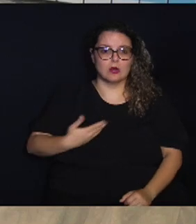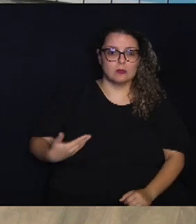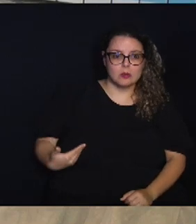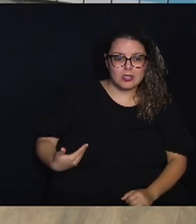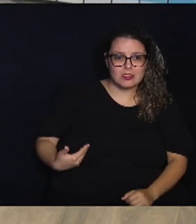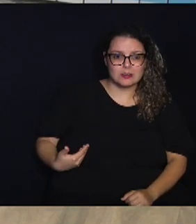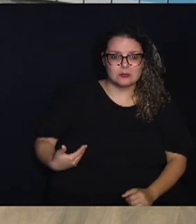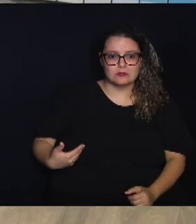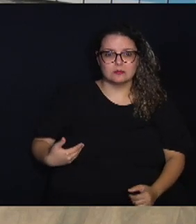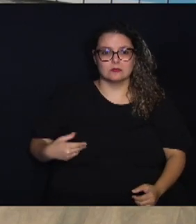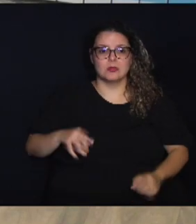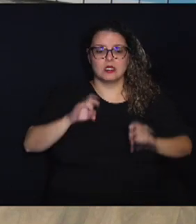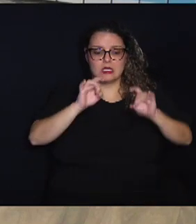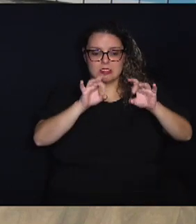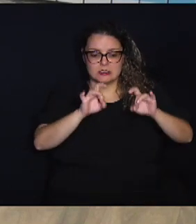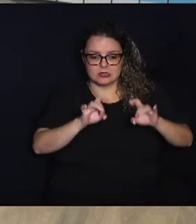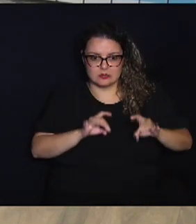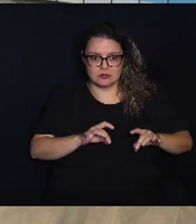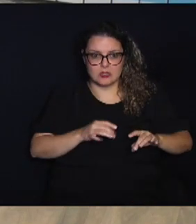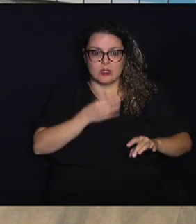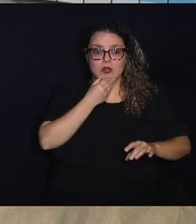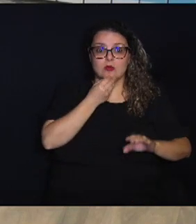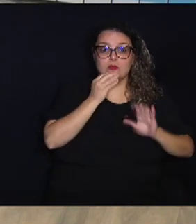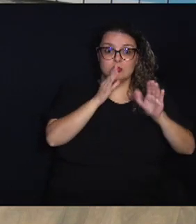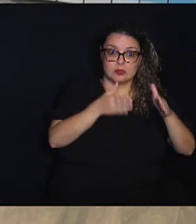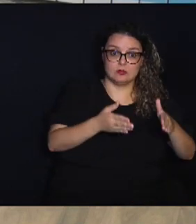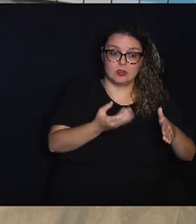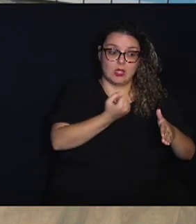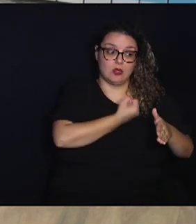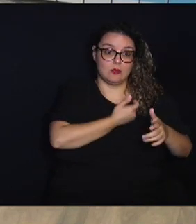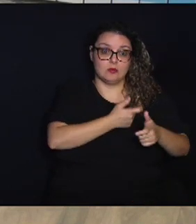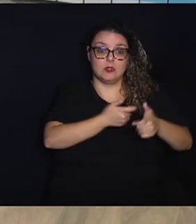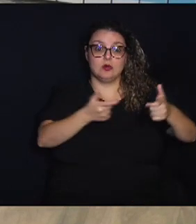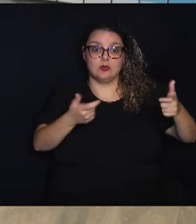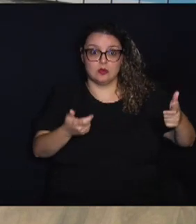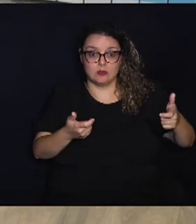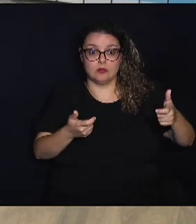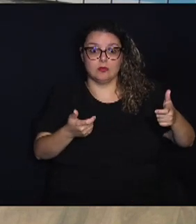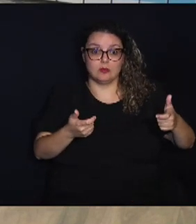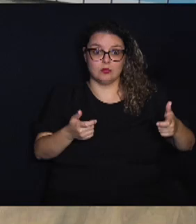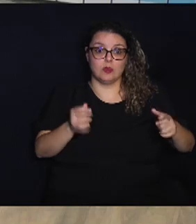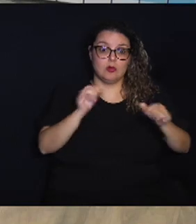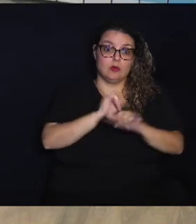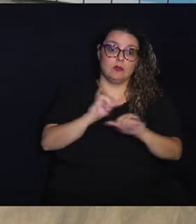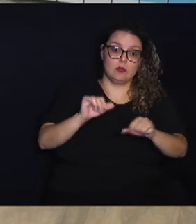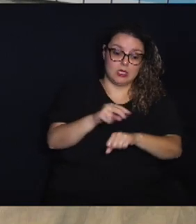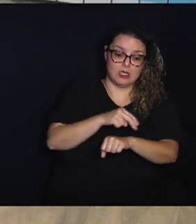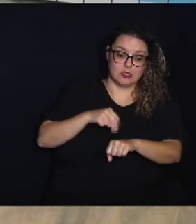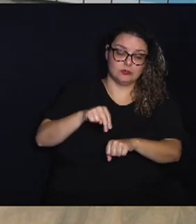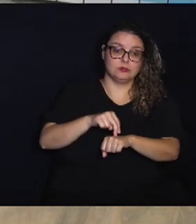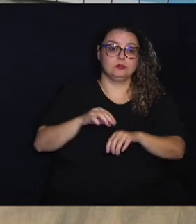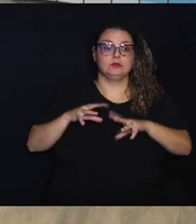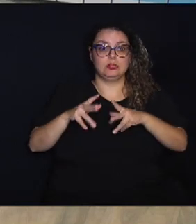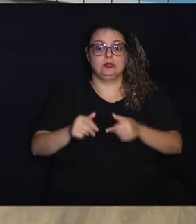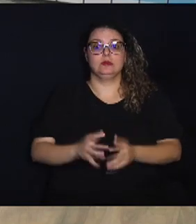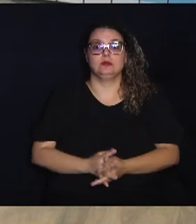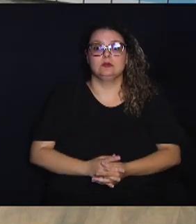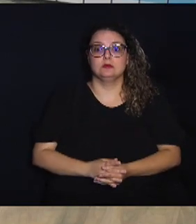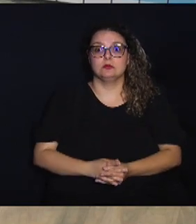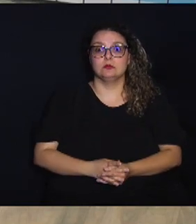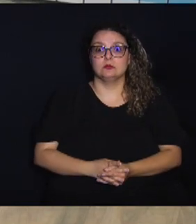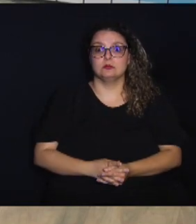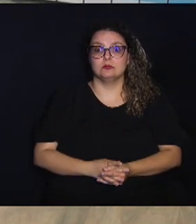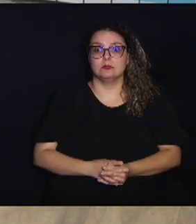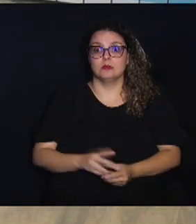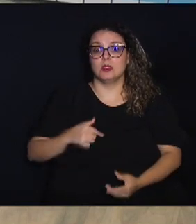voltada especificamente aos homens, já que esse número é muito grande, ou uma campanha nacional para todo mundo?